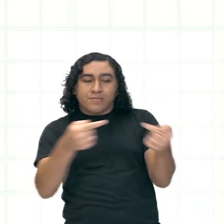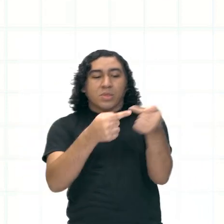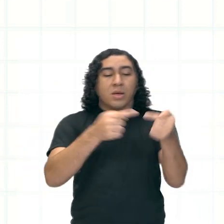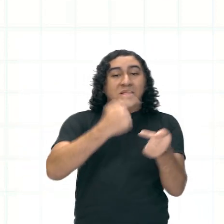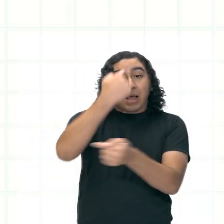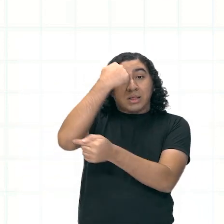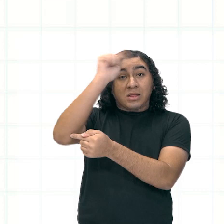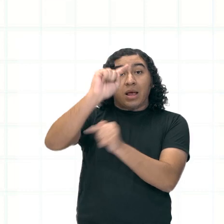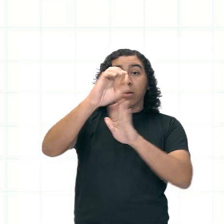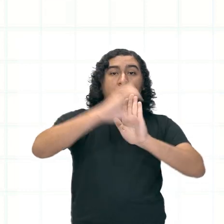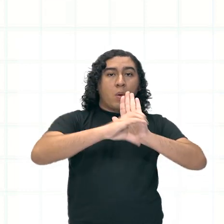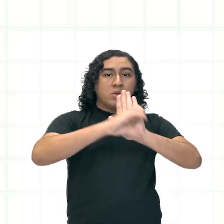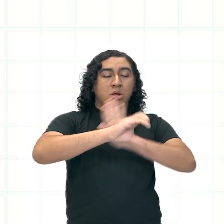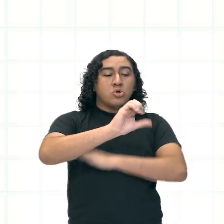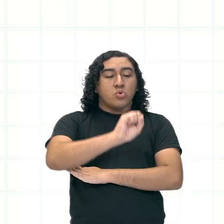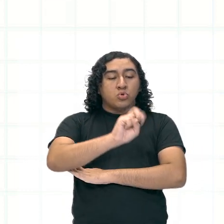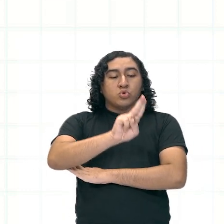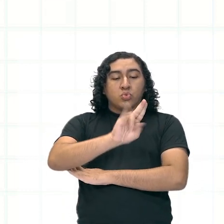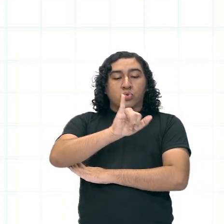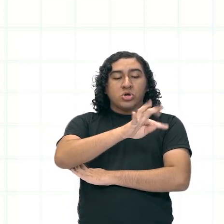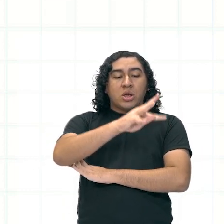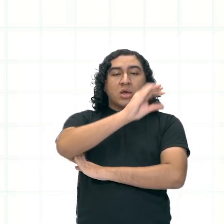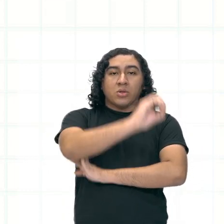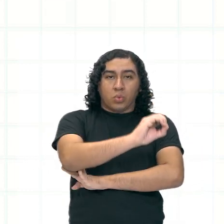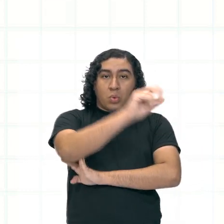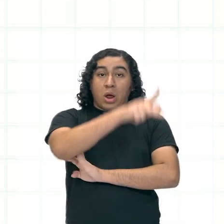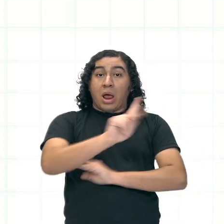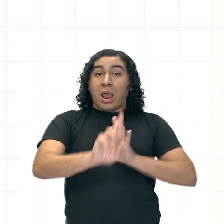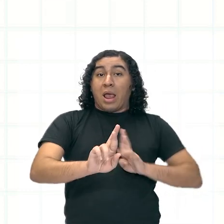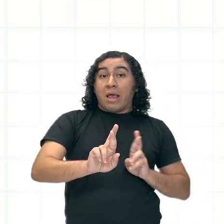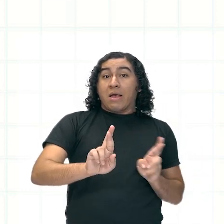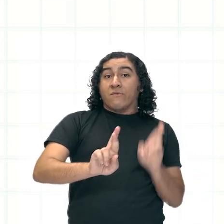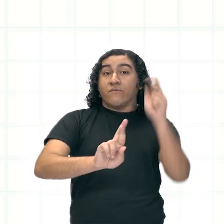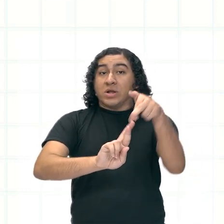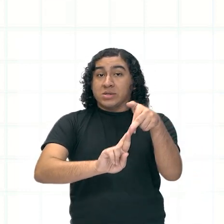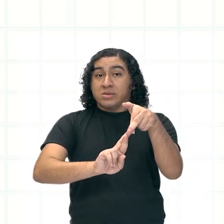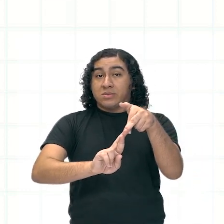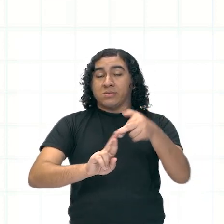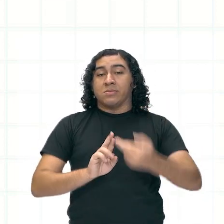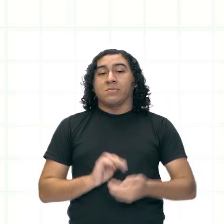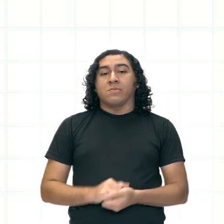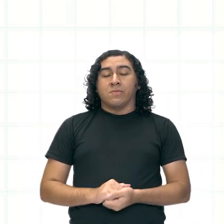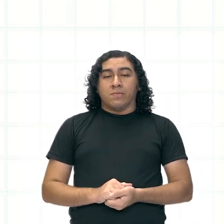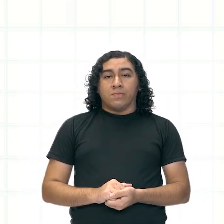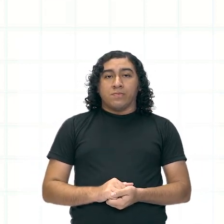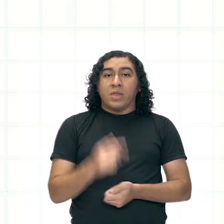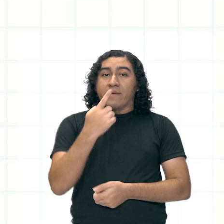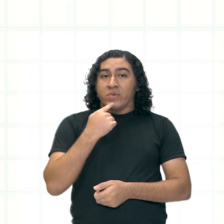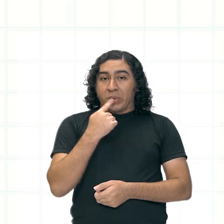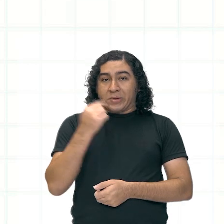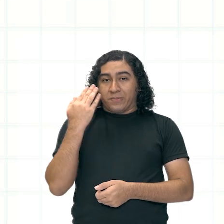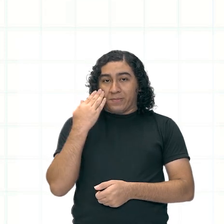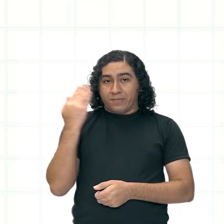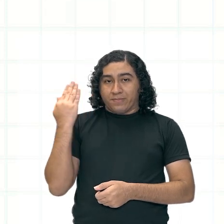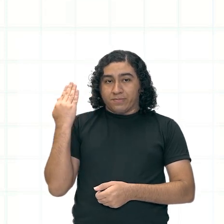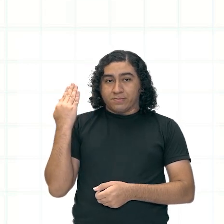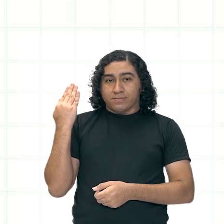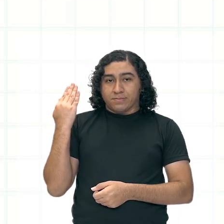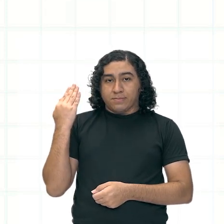corresponde ao sujeito da minha oração. Então, aqui em vermelho, certo? Está o